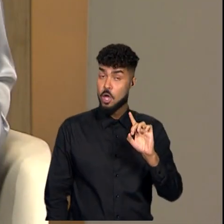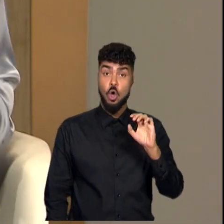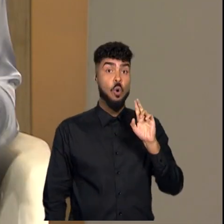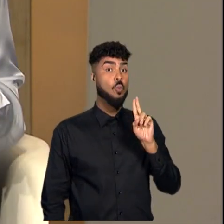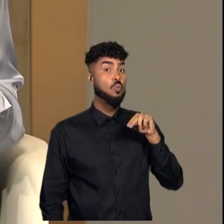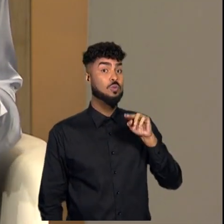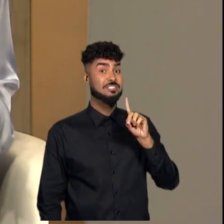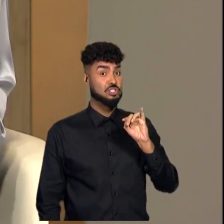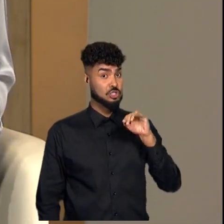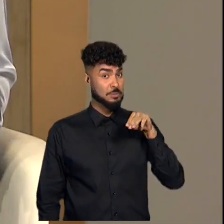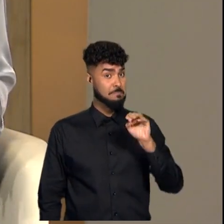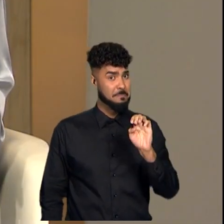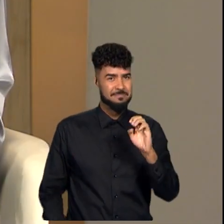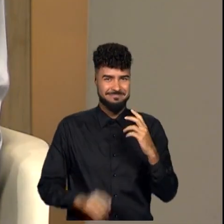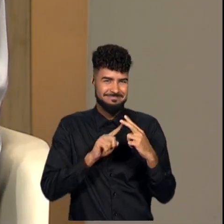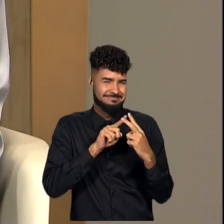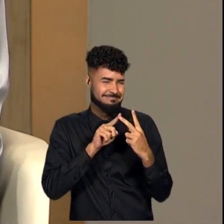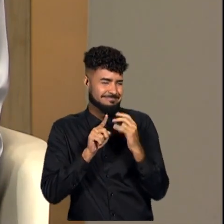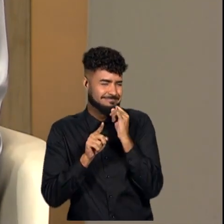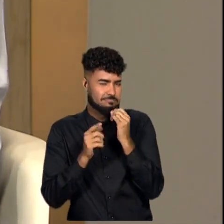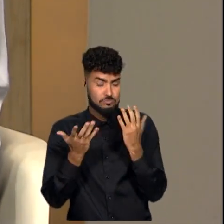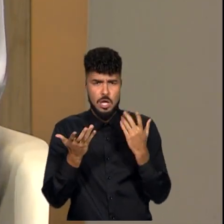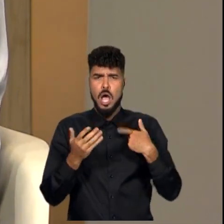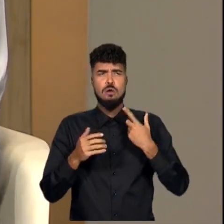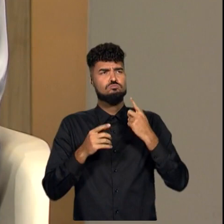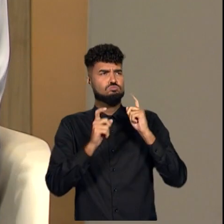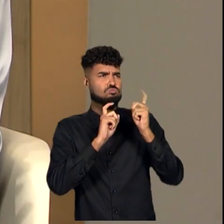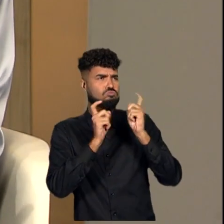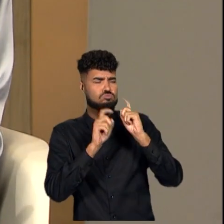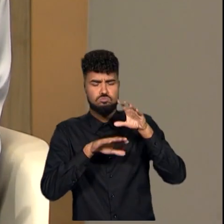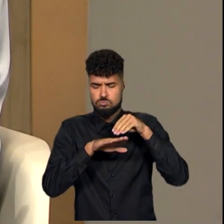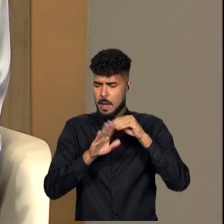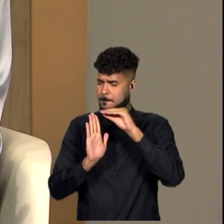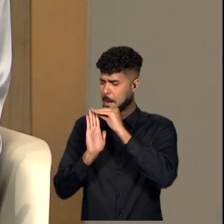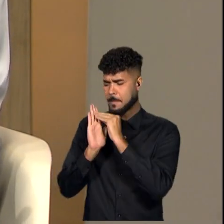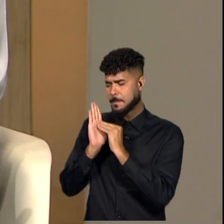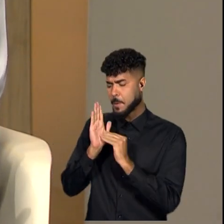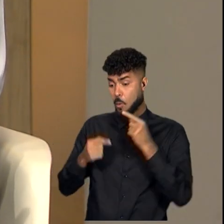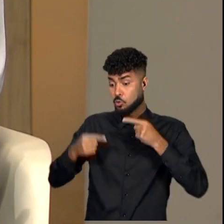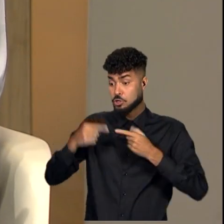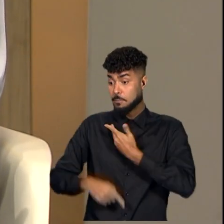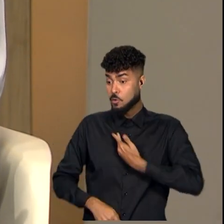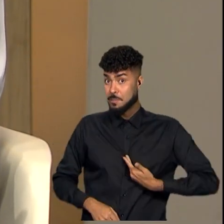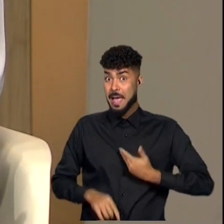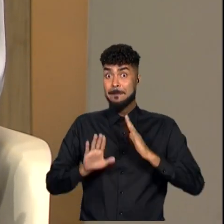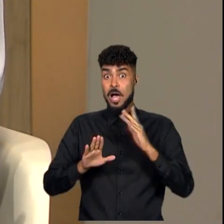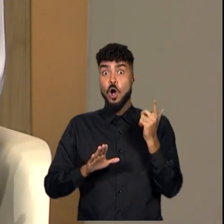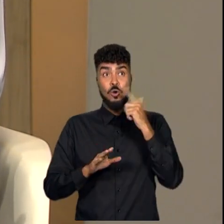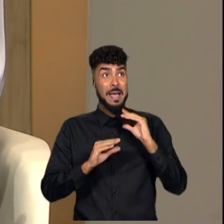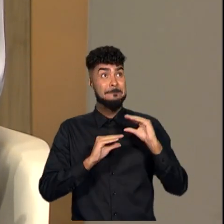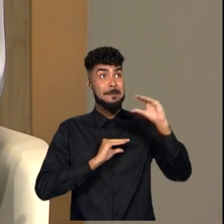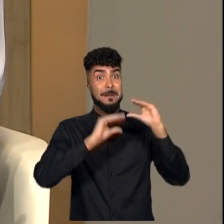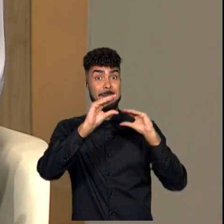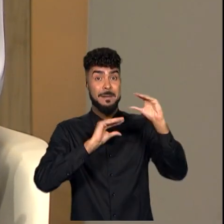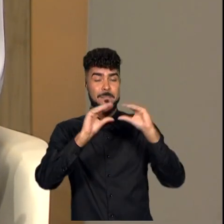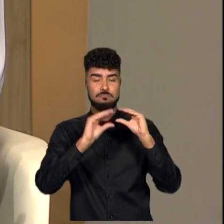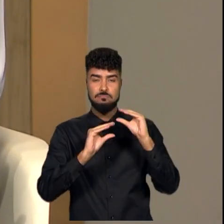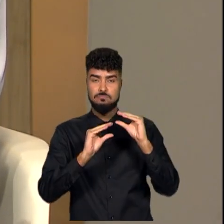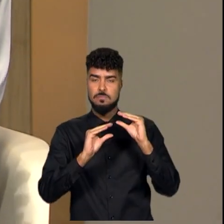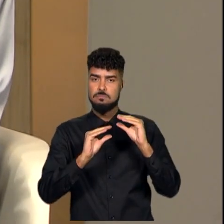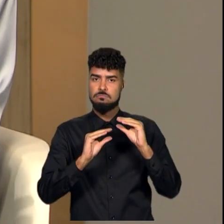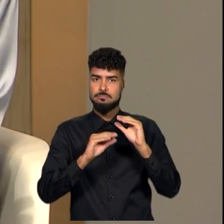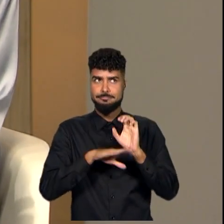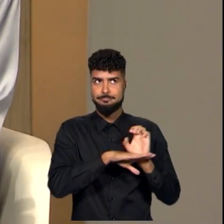Undime, idealizamos uma política pública. Contudo, para haver o repasse desses recursos aos entes municipais e estaduais, a